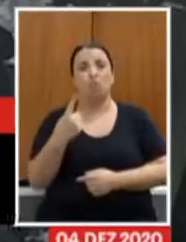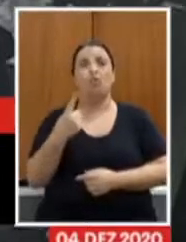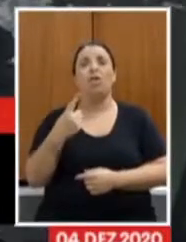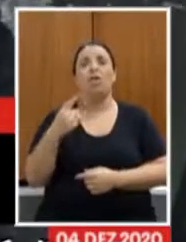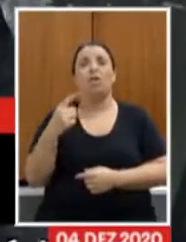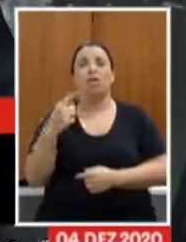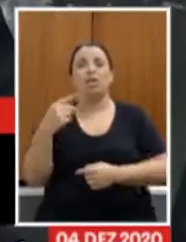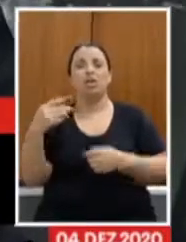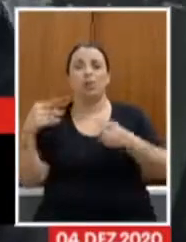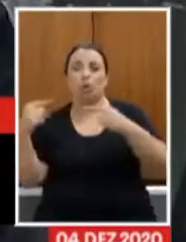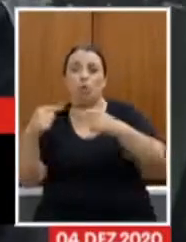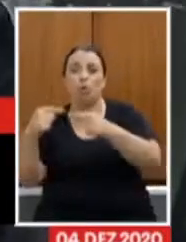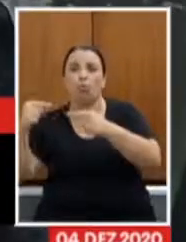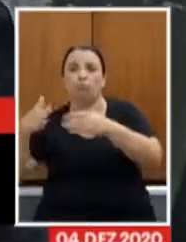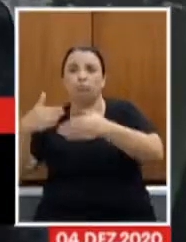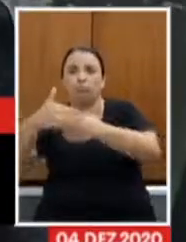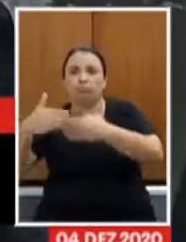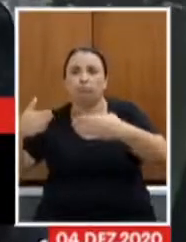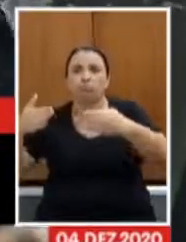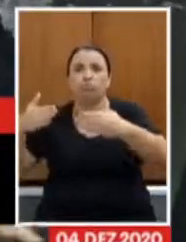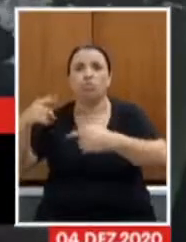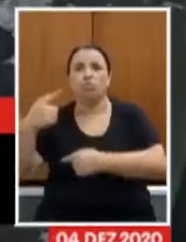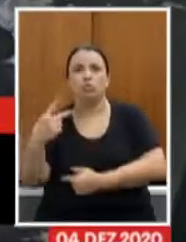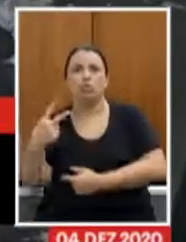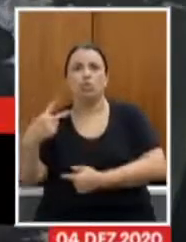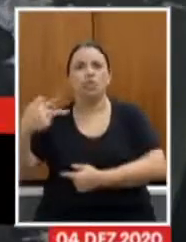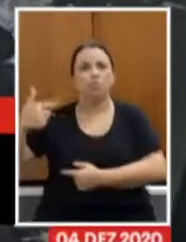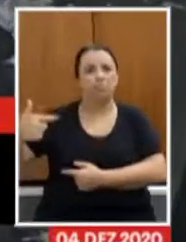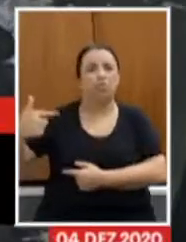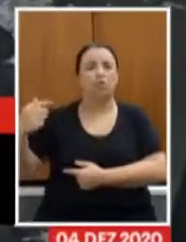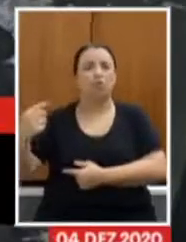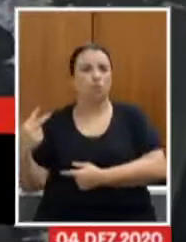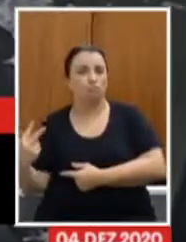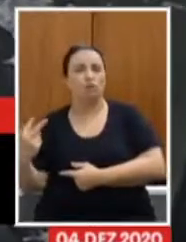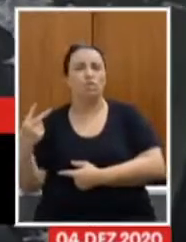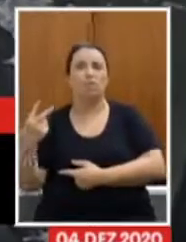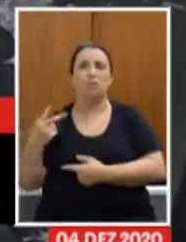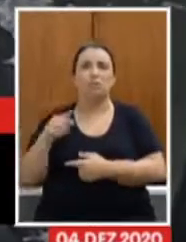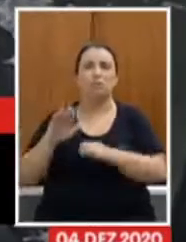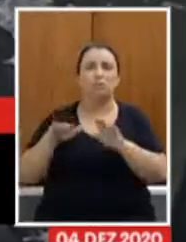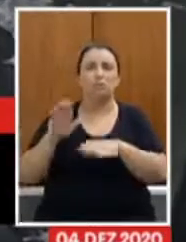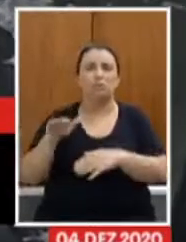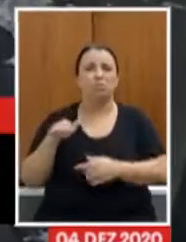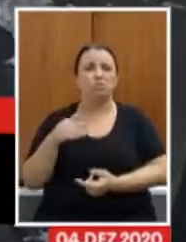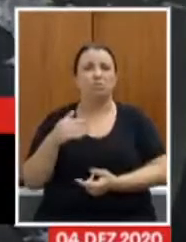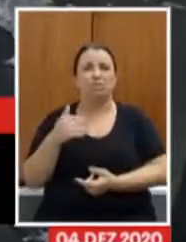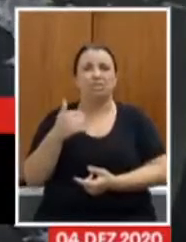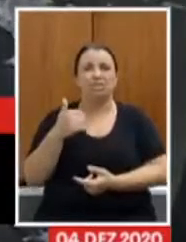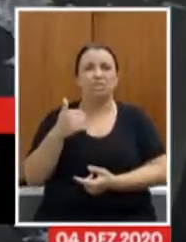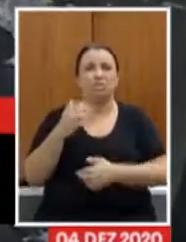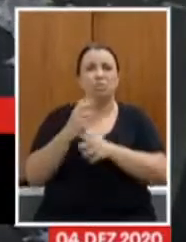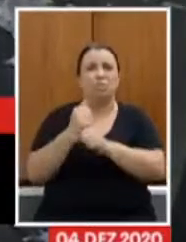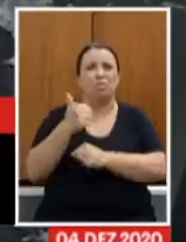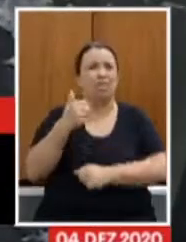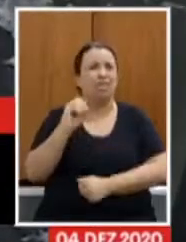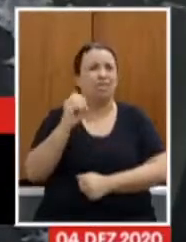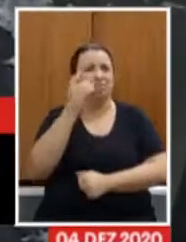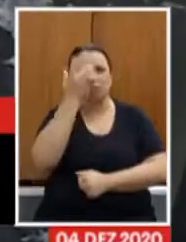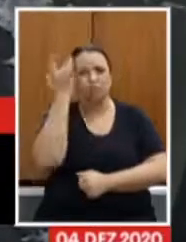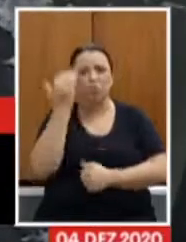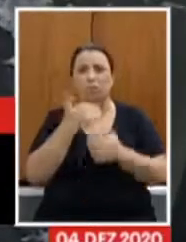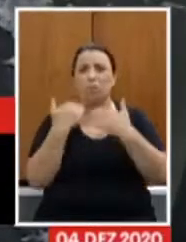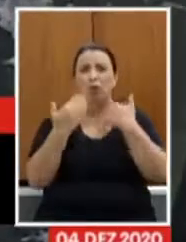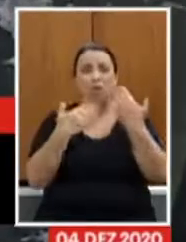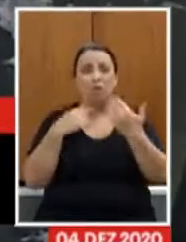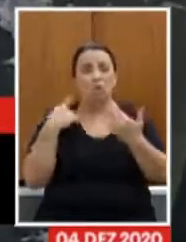que já parece ter matado mais de uma dezena de pessoas. E nós continuamos aqui rezando para